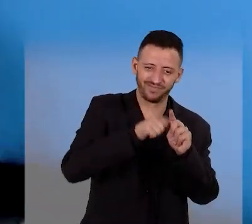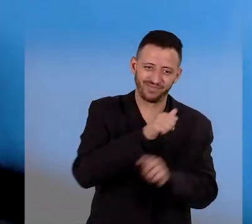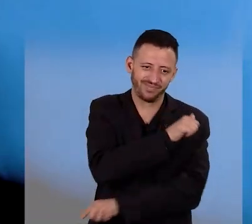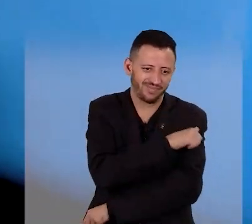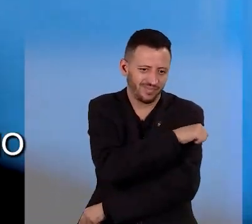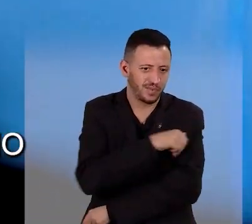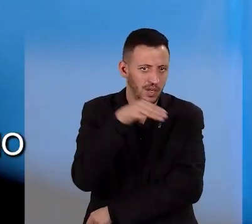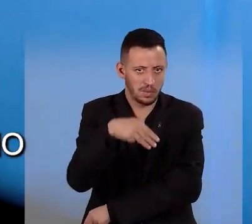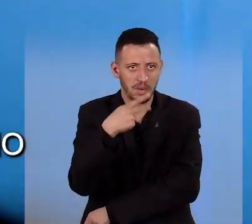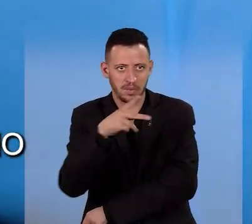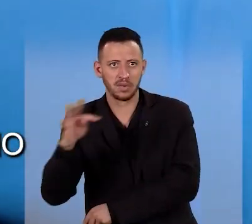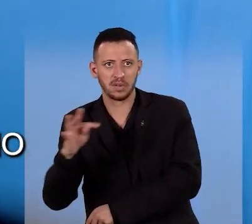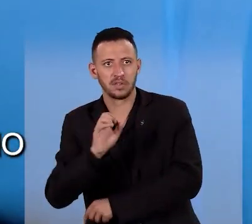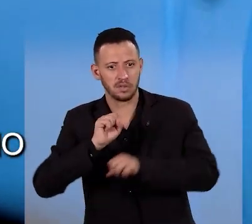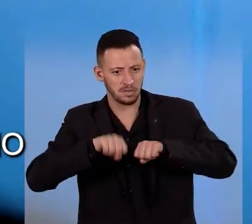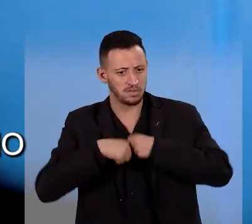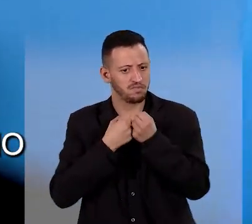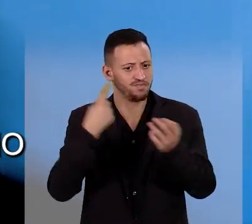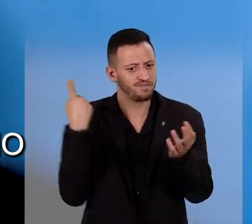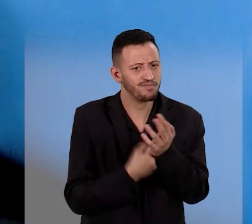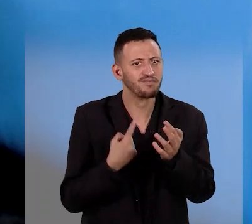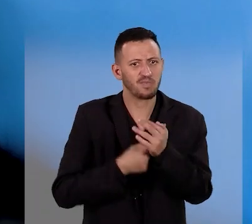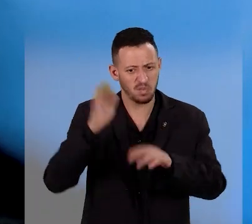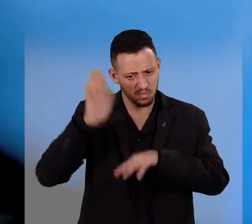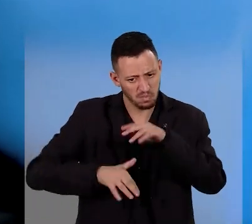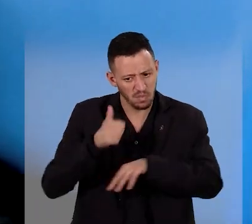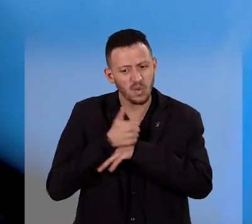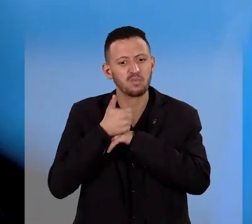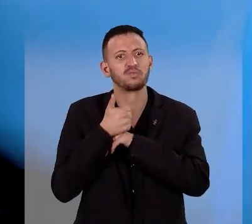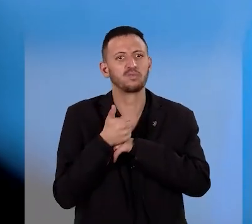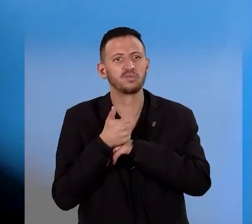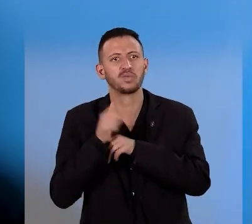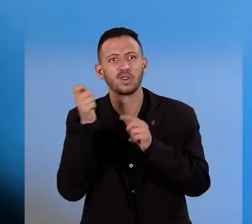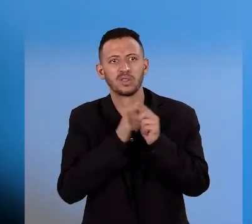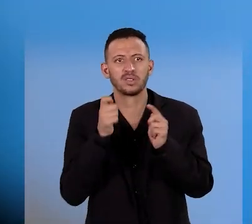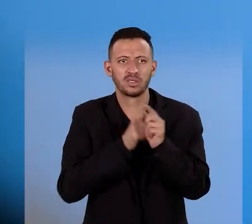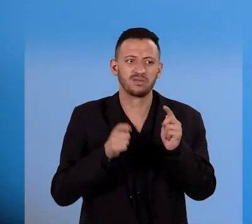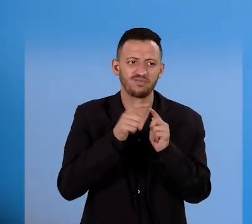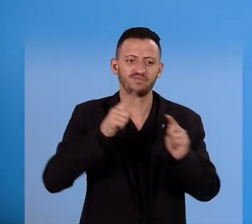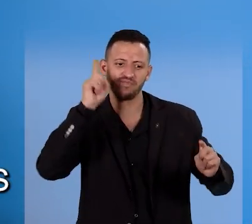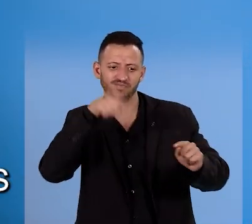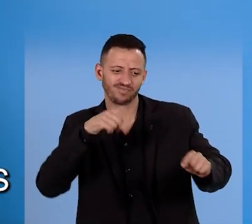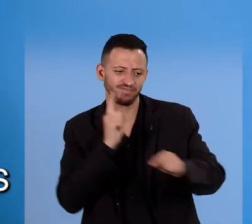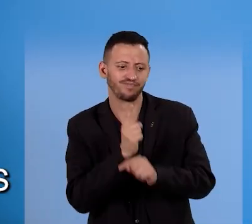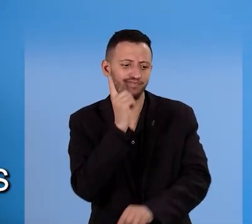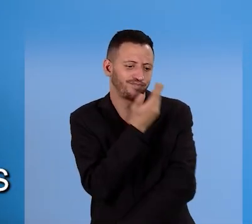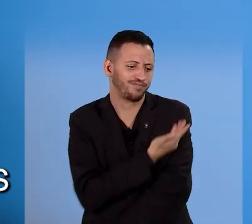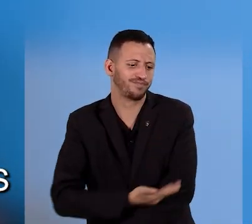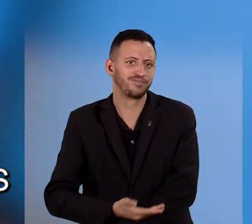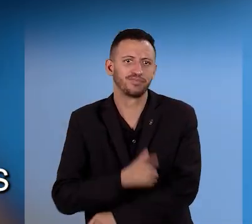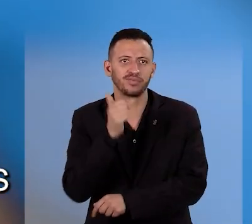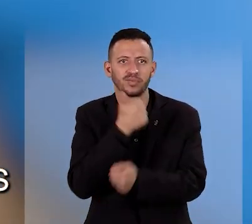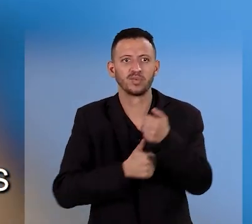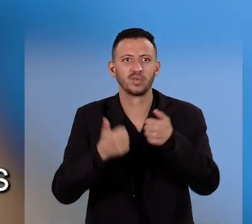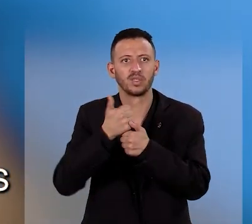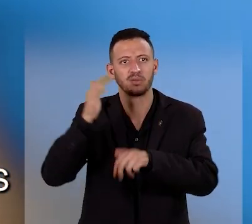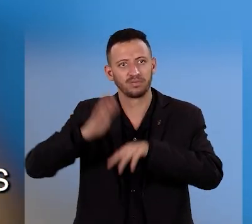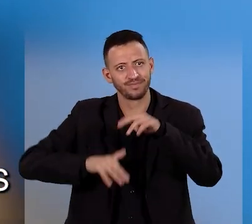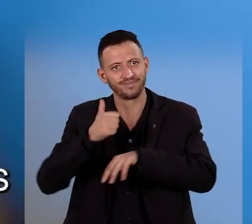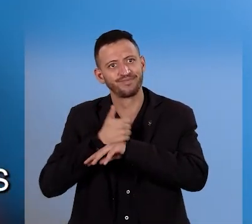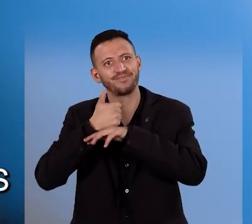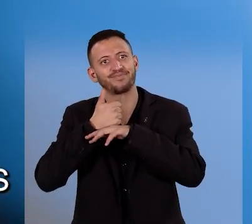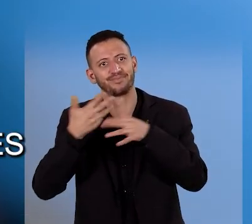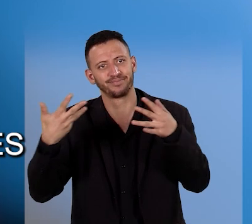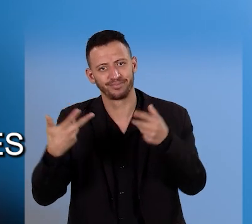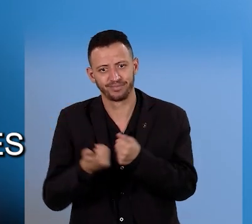mês da enfermagem, o Ministério Público do Trabalho reforça o compromisso com esses profissionais. O objetivo é identificar práticas como a